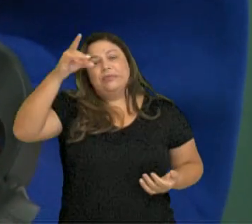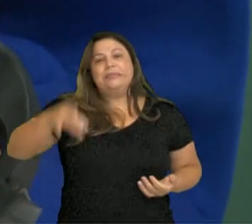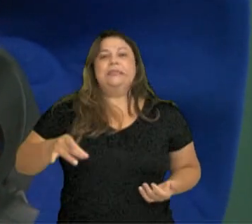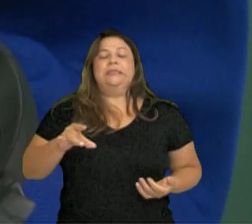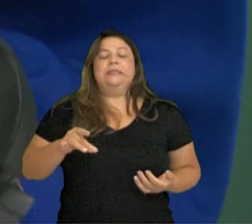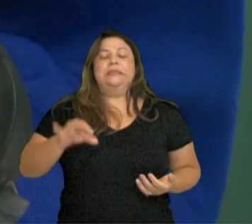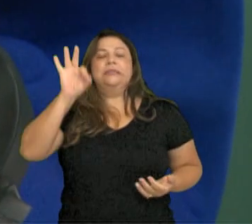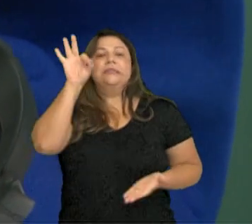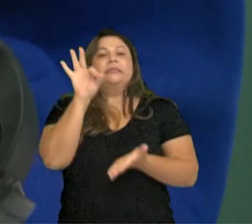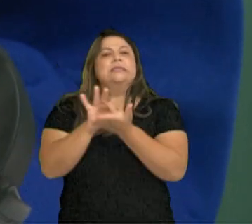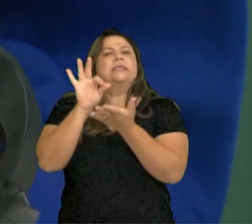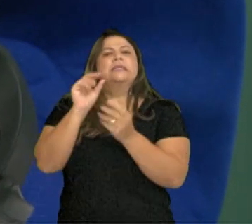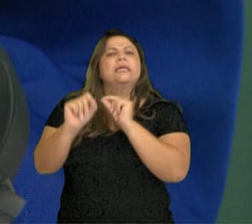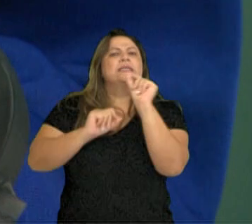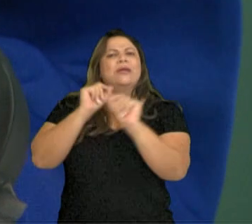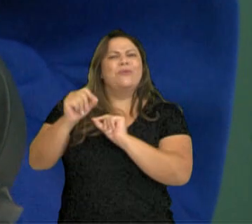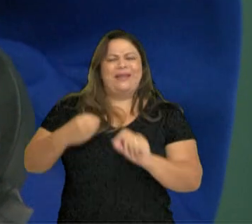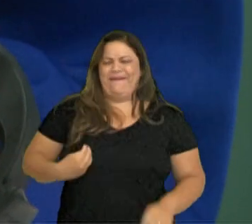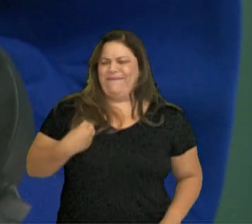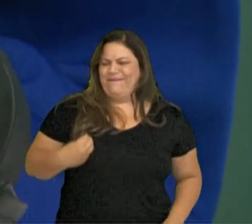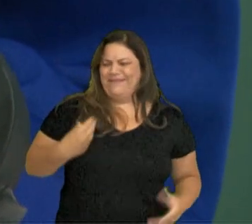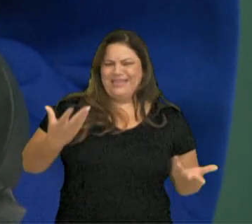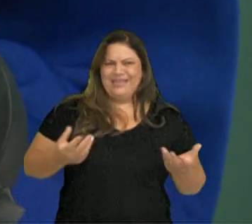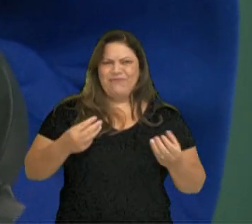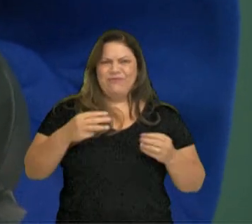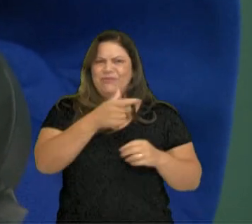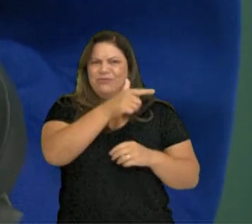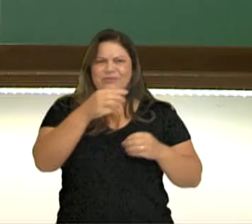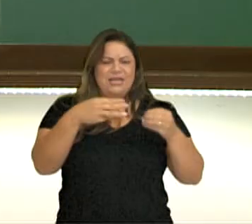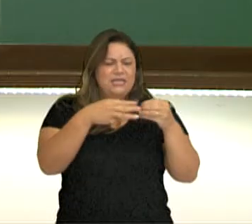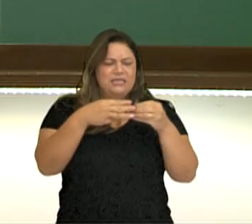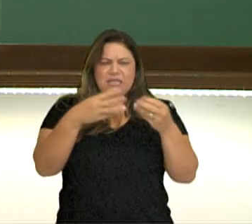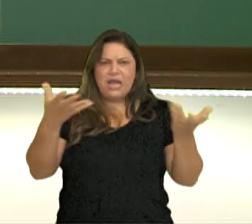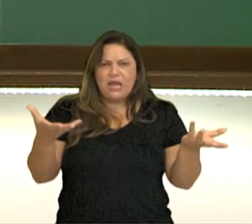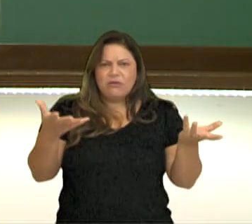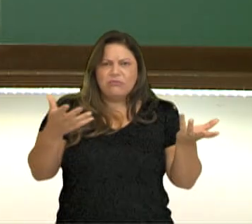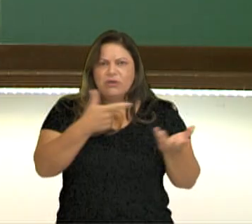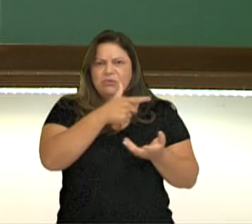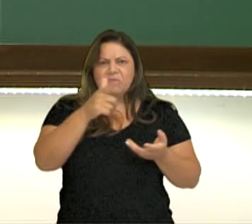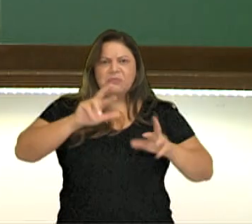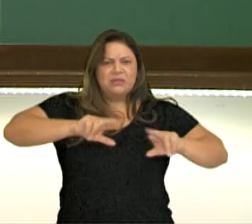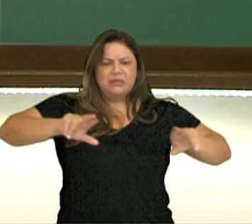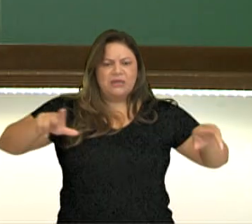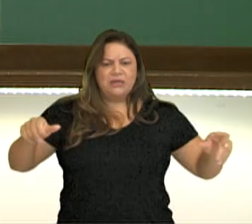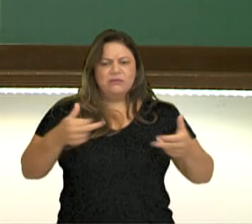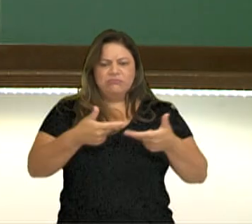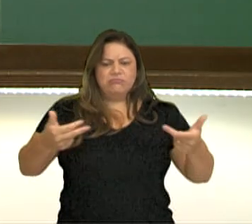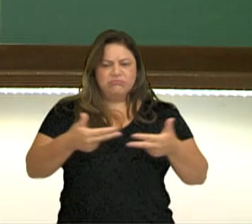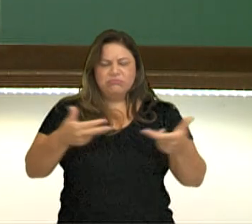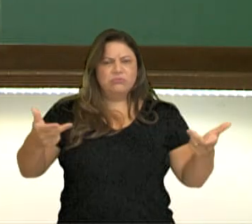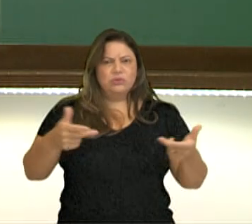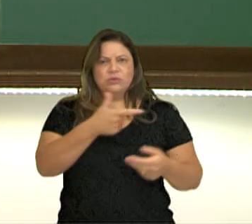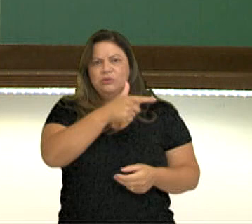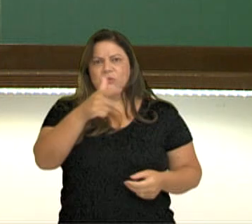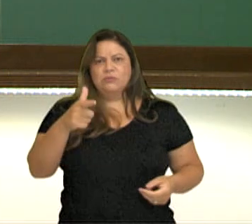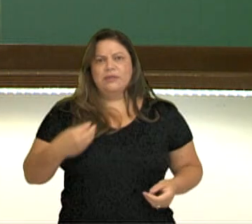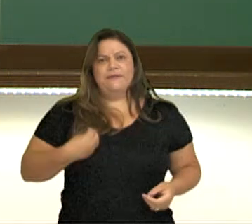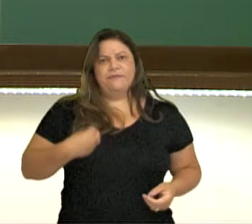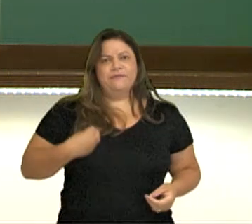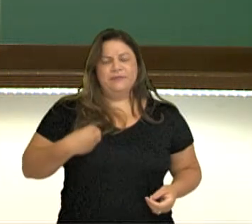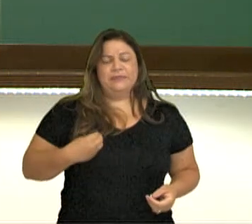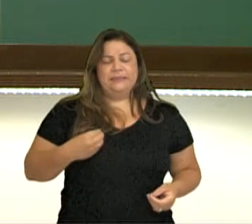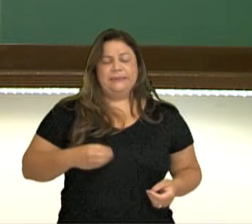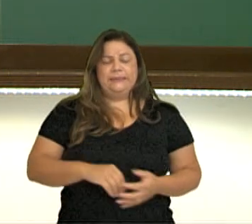vivo ou não, porque ele não tem célula, não tem metabolismo próprio, então ele tem características de coisas que não são vivas. E mesmo assim tem